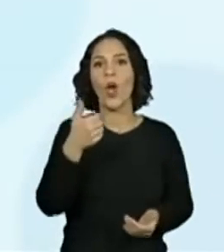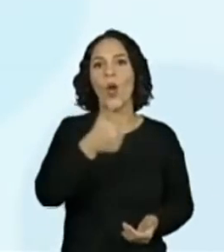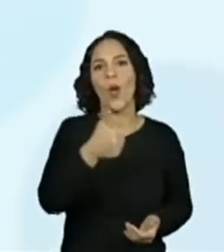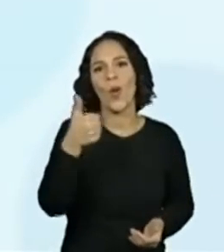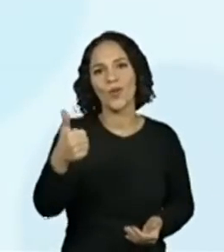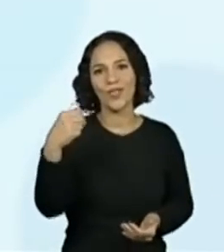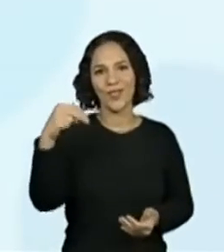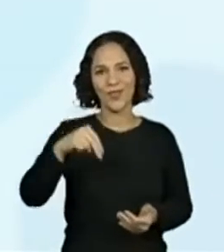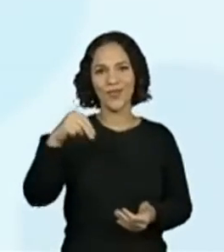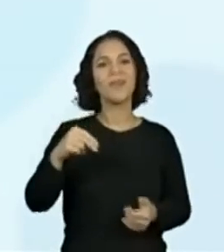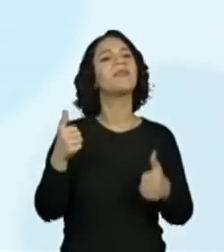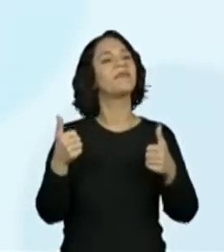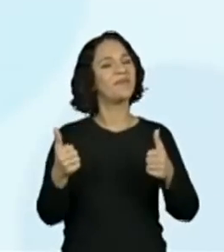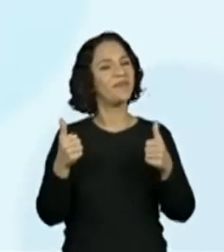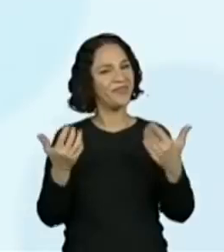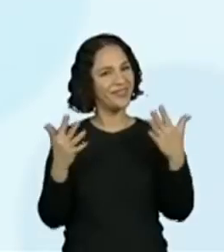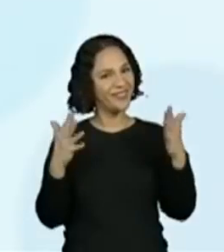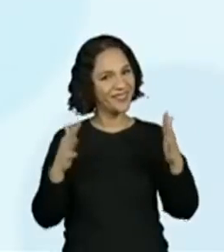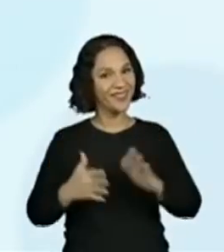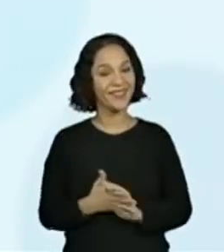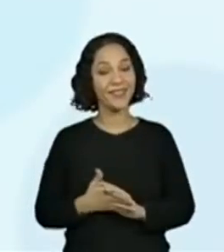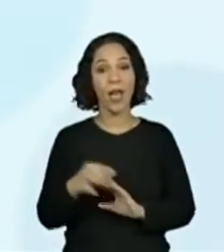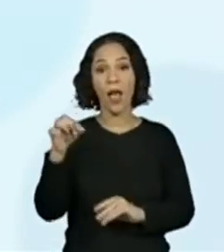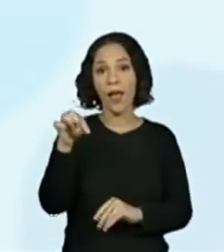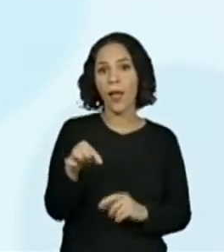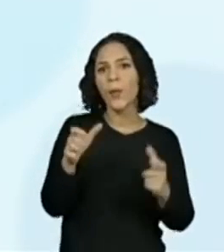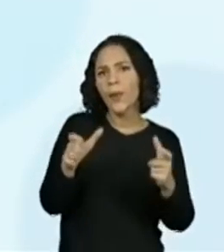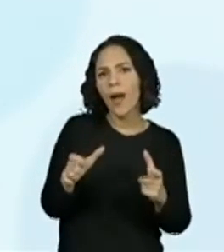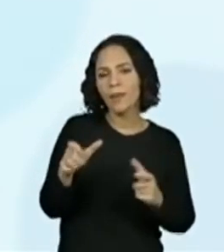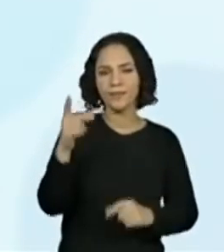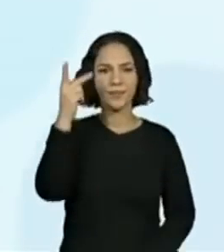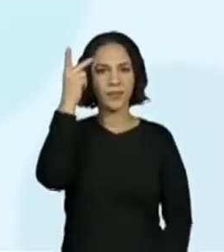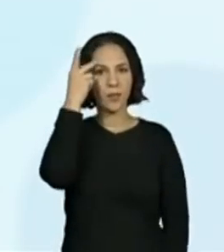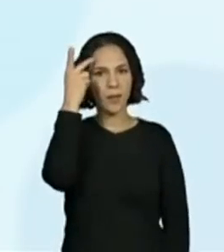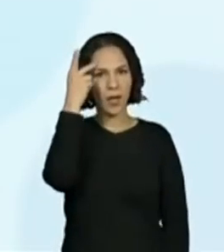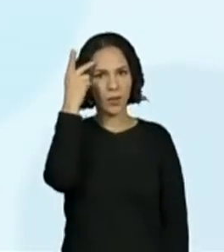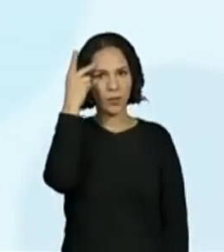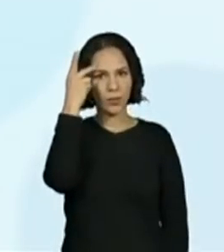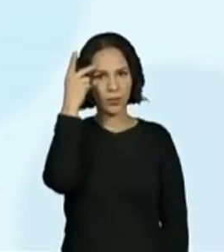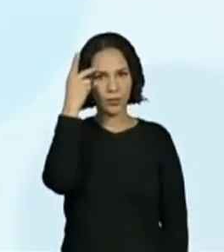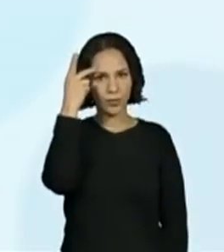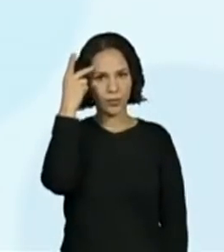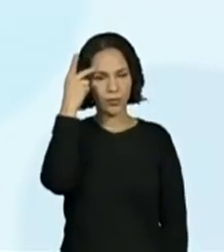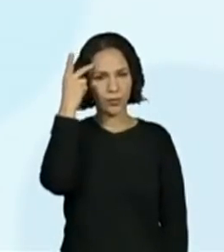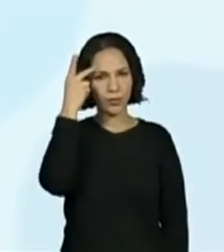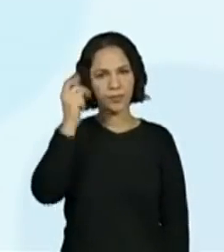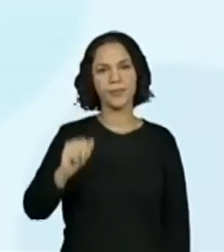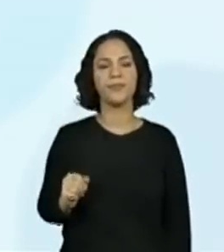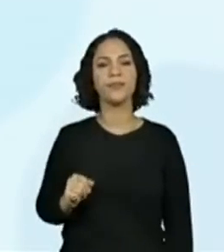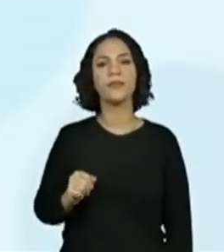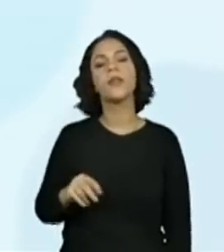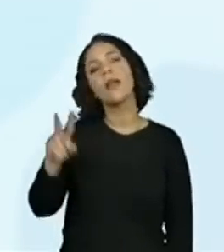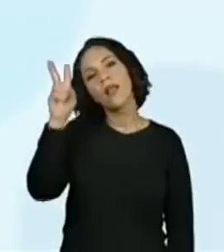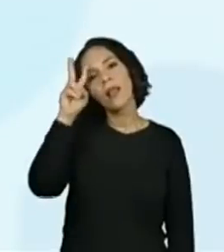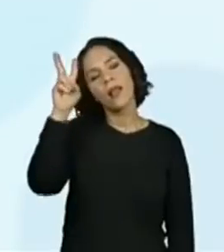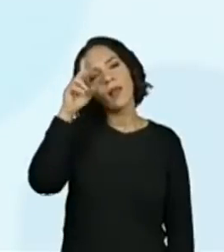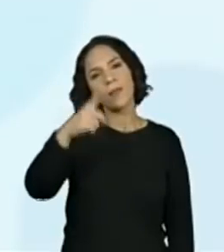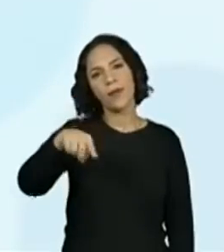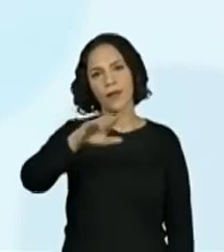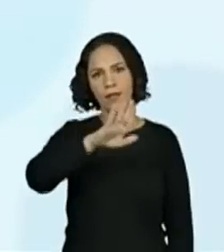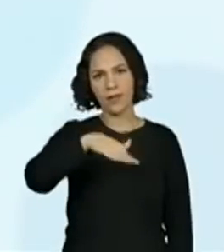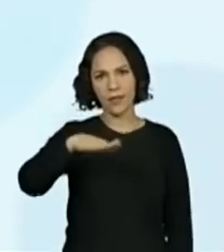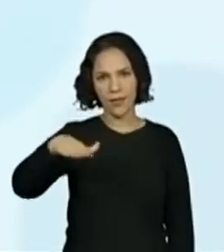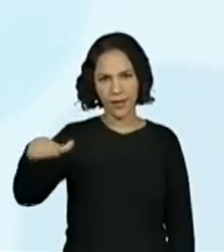11. Ah, e a gente está em São Paulo, né? Só para lembrar aí a criançada, para eles, por